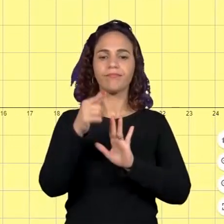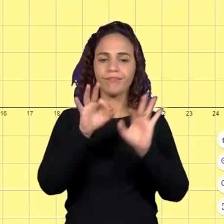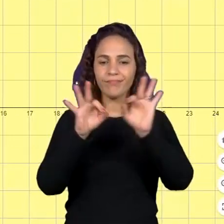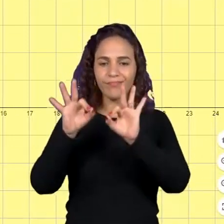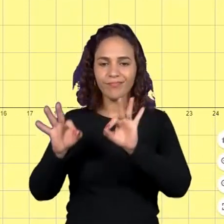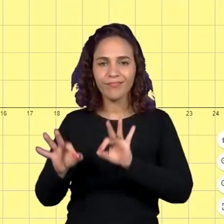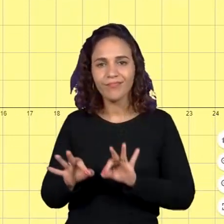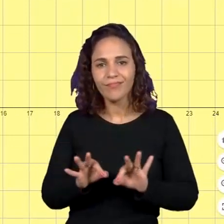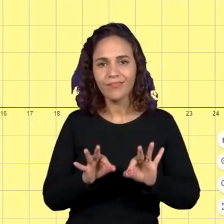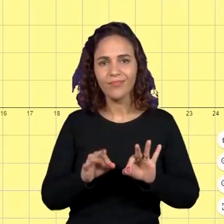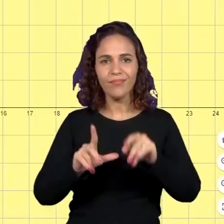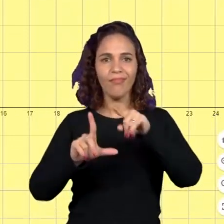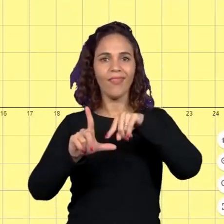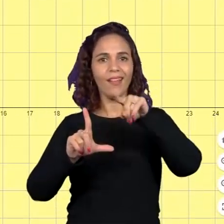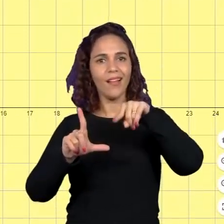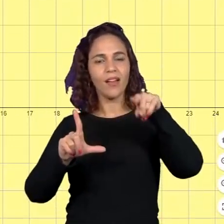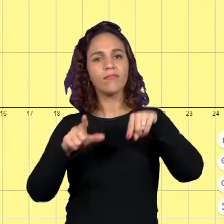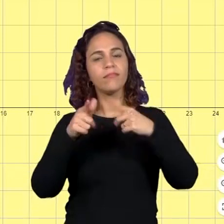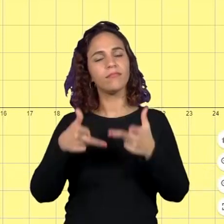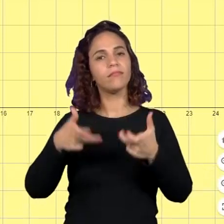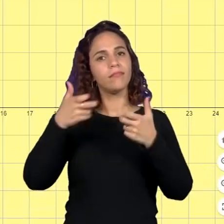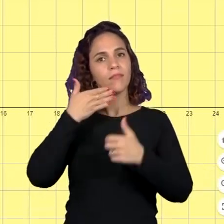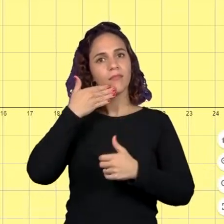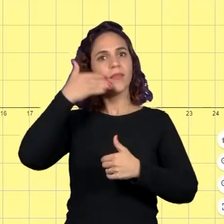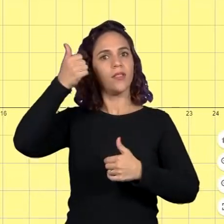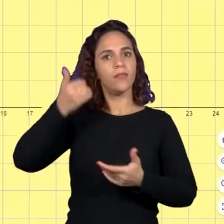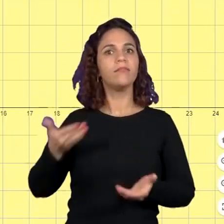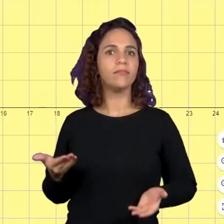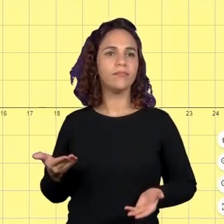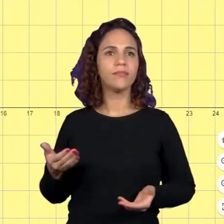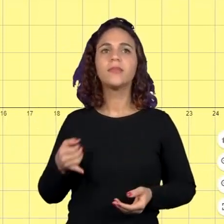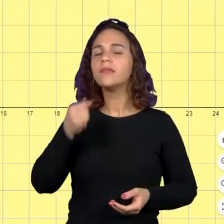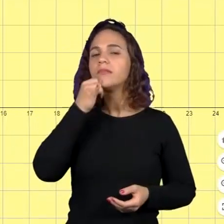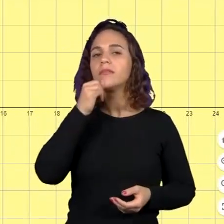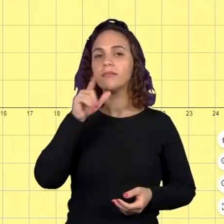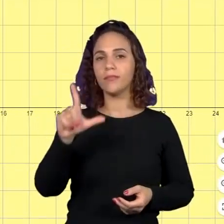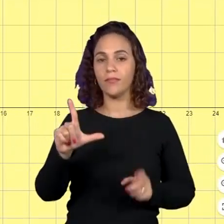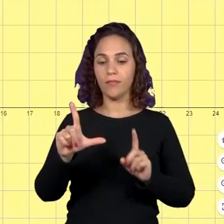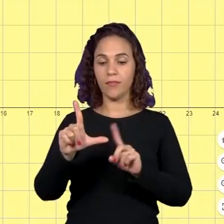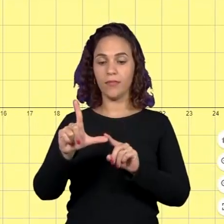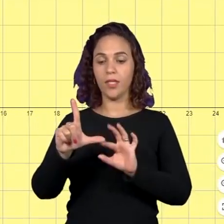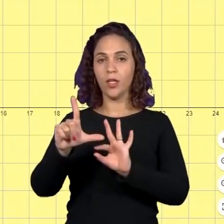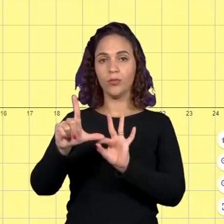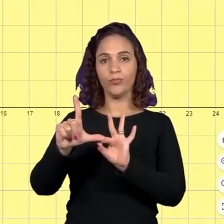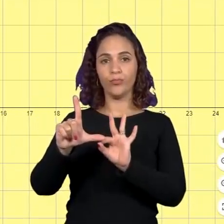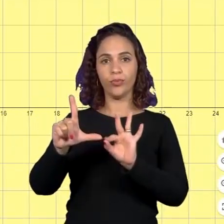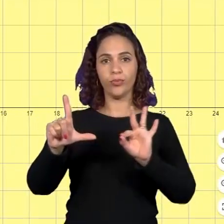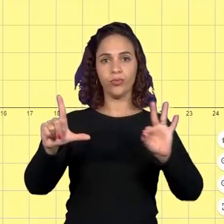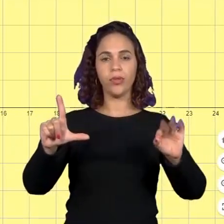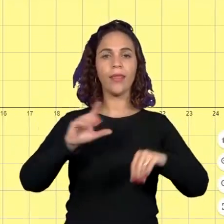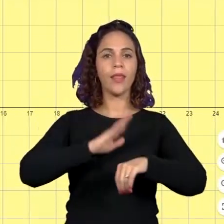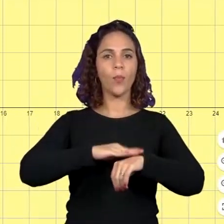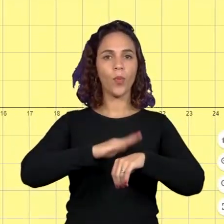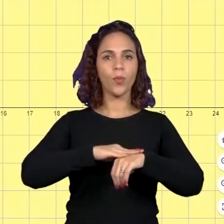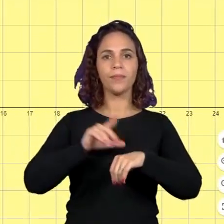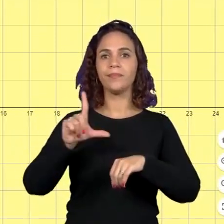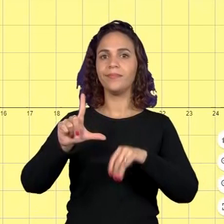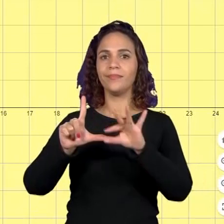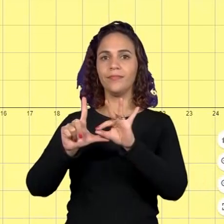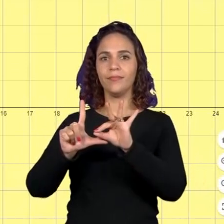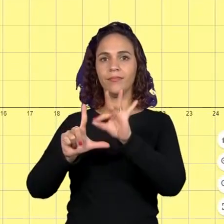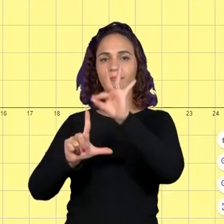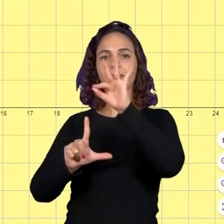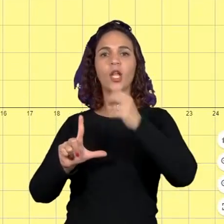gráfico de linha para ver a sua evolução. Então, aí no X ficaria o tempo. O tempo. E no Y, a As